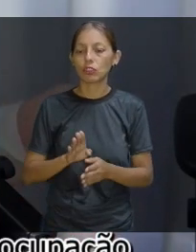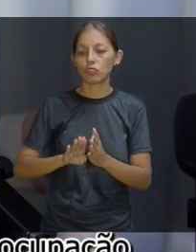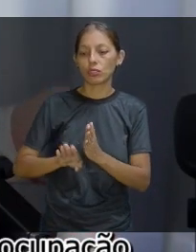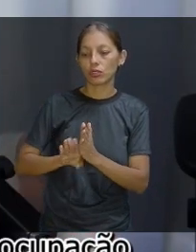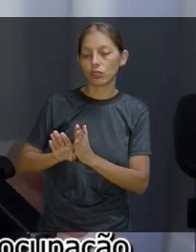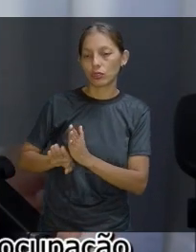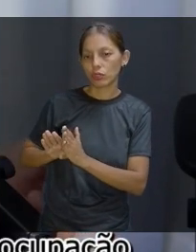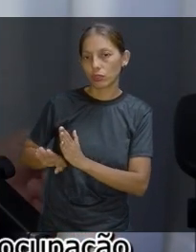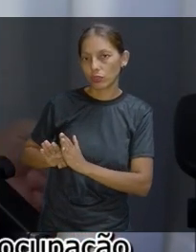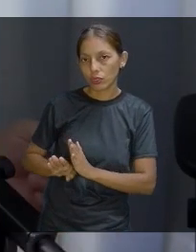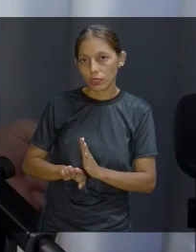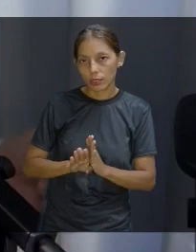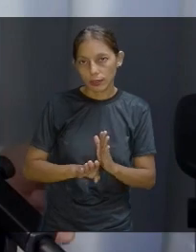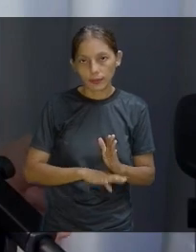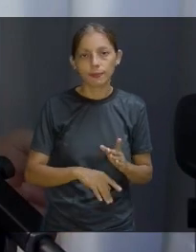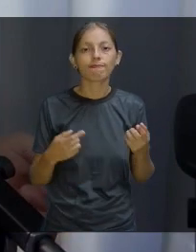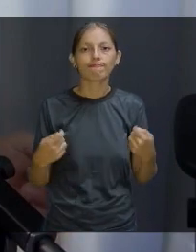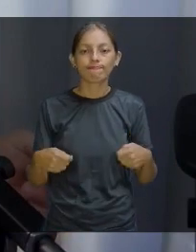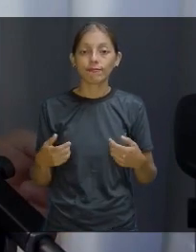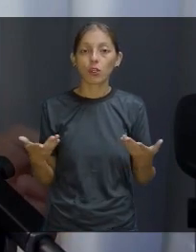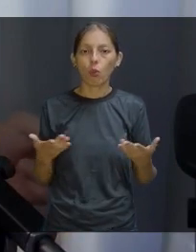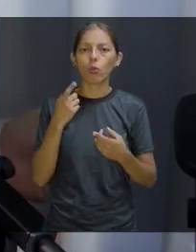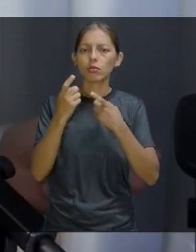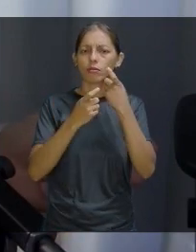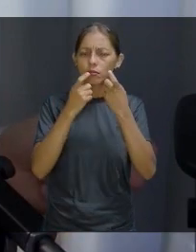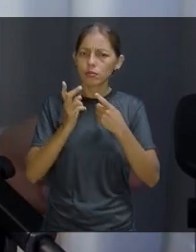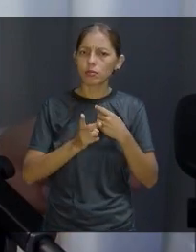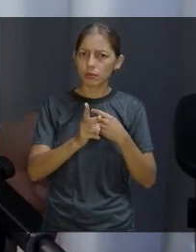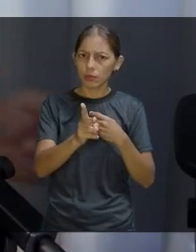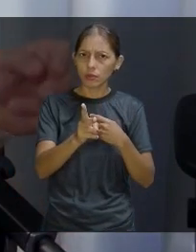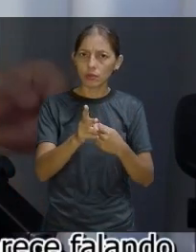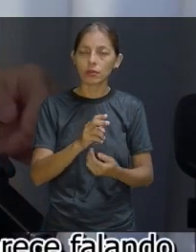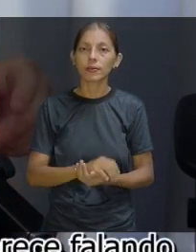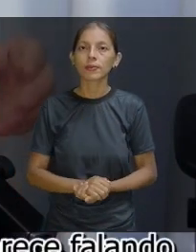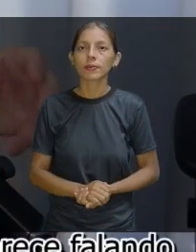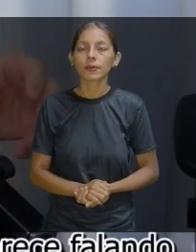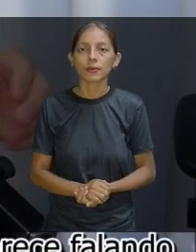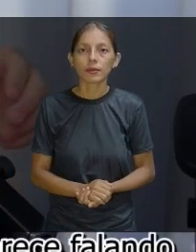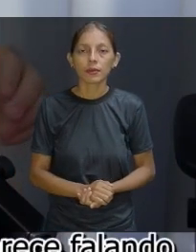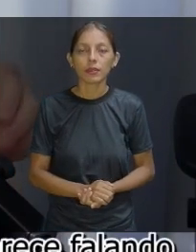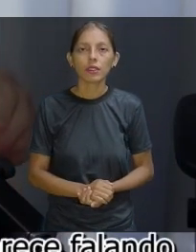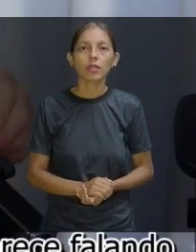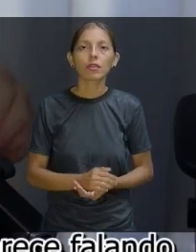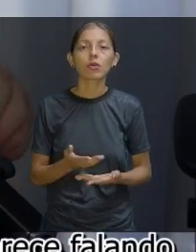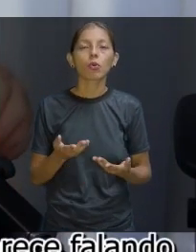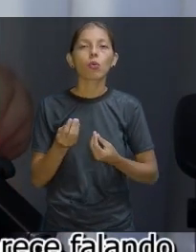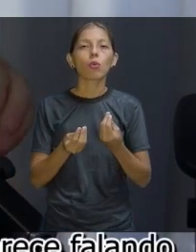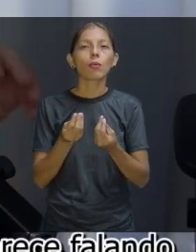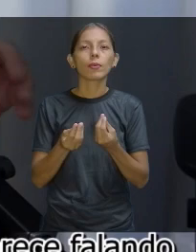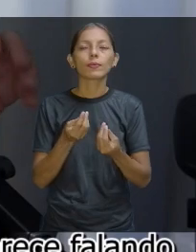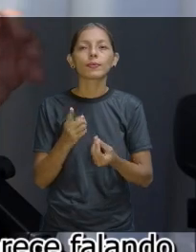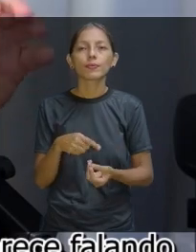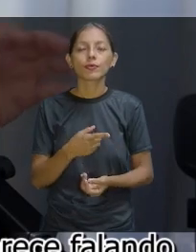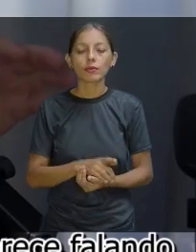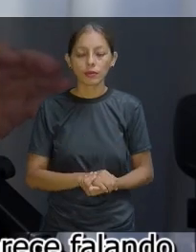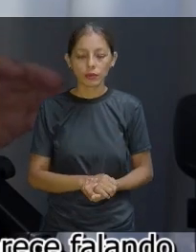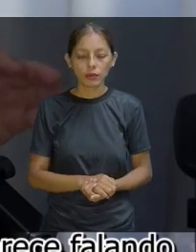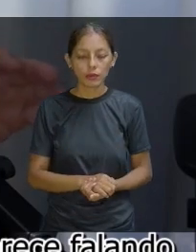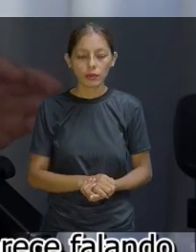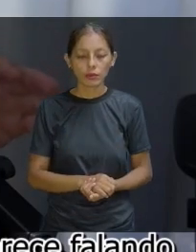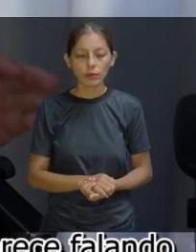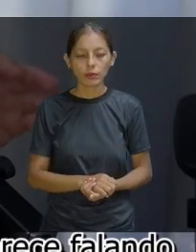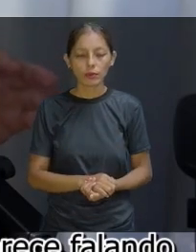hoje a grande preocupação também da Justiça Eleitoral é a deepfake. Aquela situação em que se